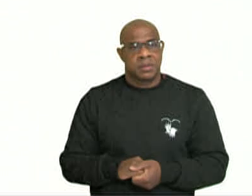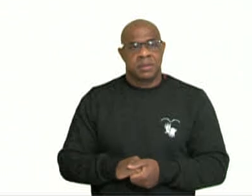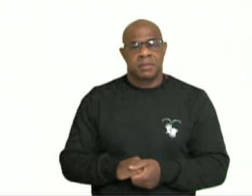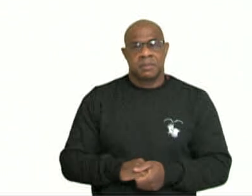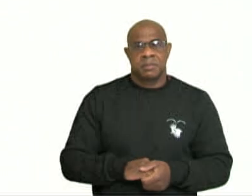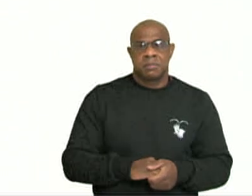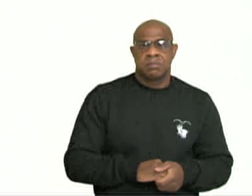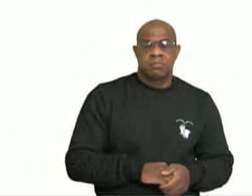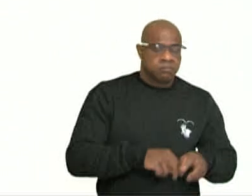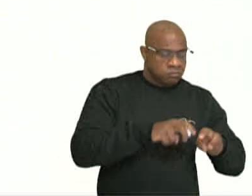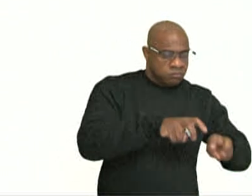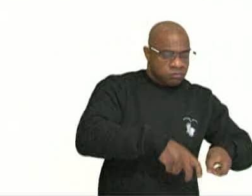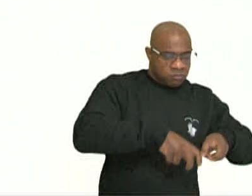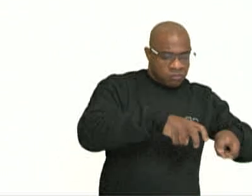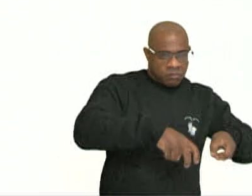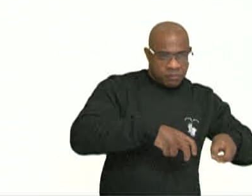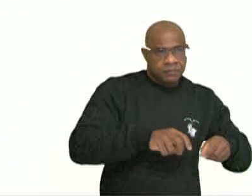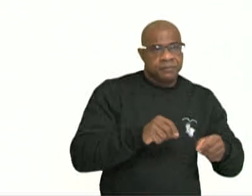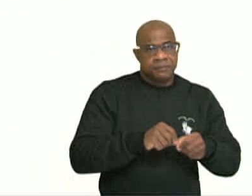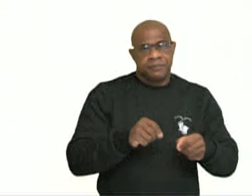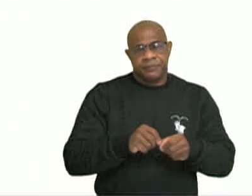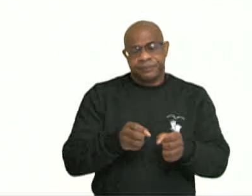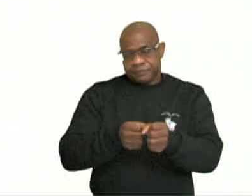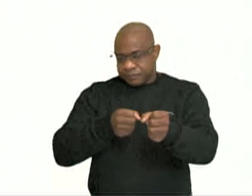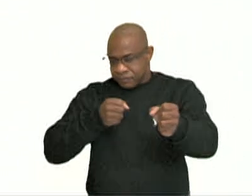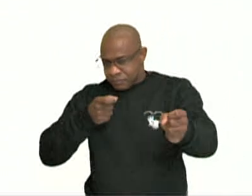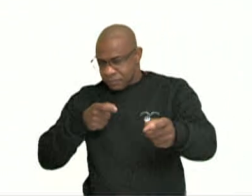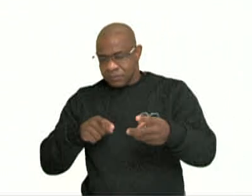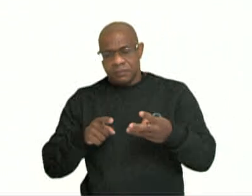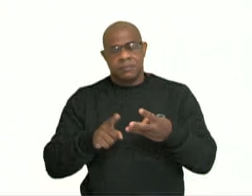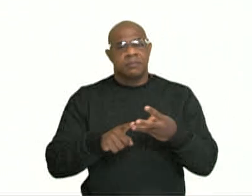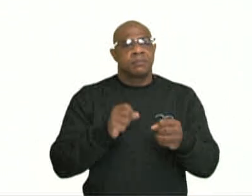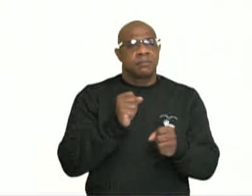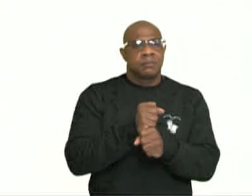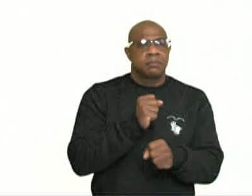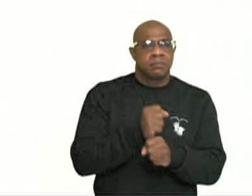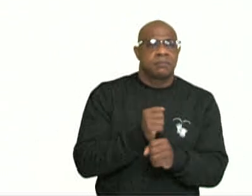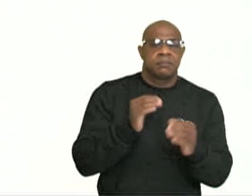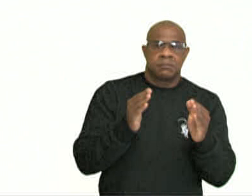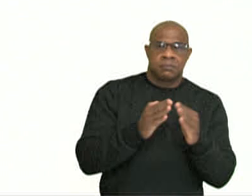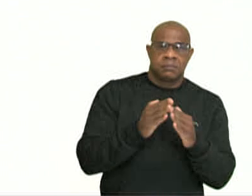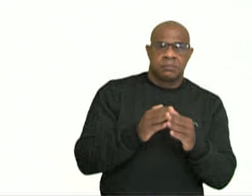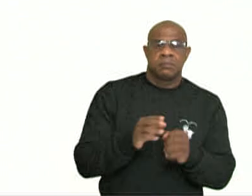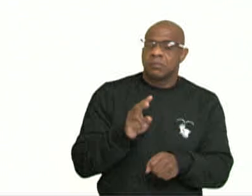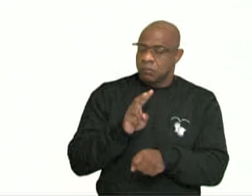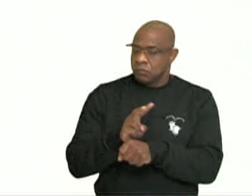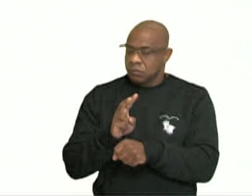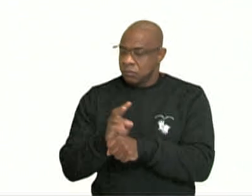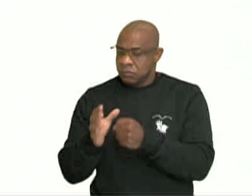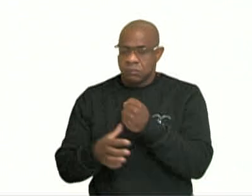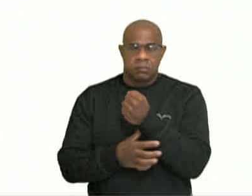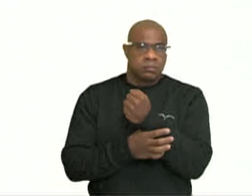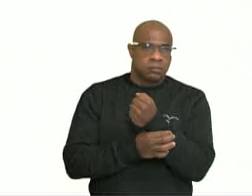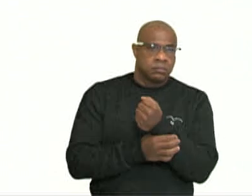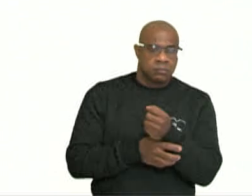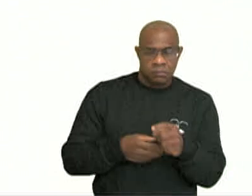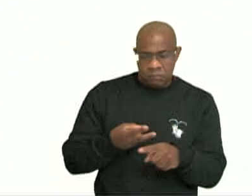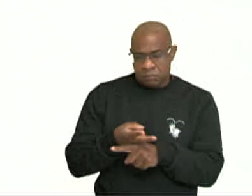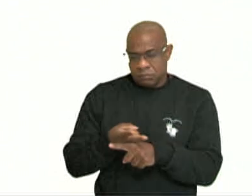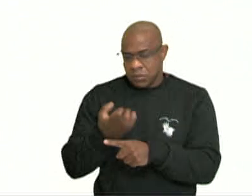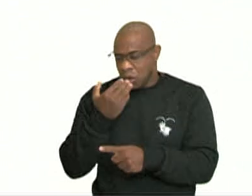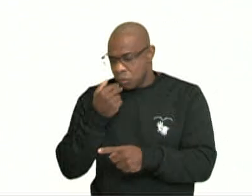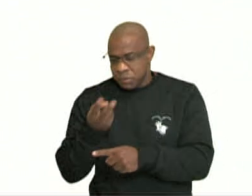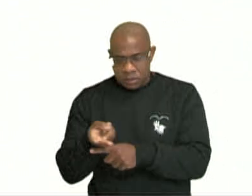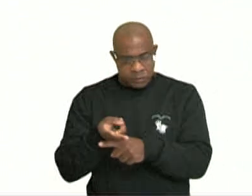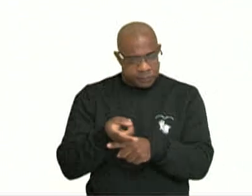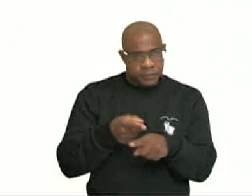para o plantio, fazer armas de guerra, canoas, construir moradias, cuidar da segurança do grupo, caçar e pescar. Aqui uma imagem de